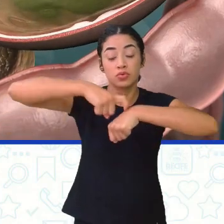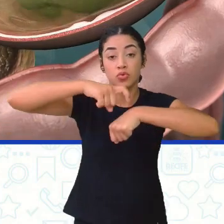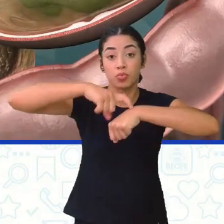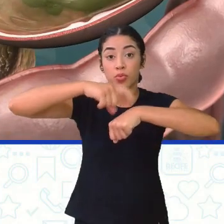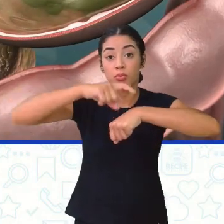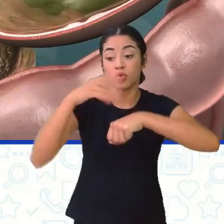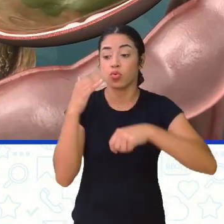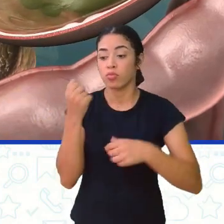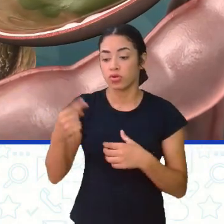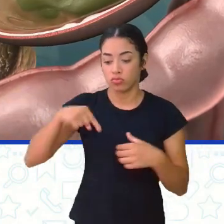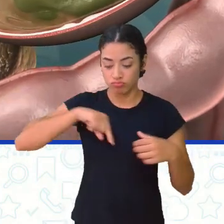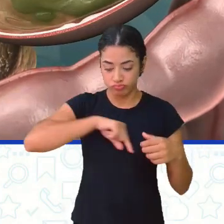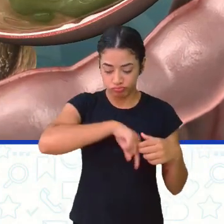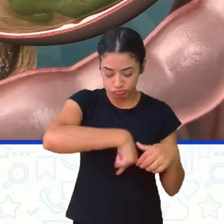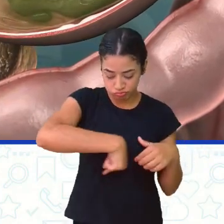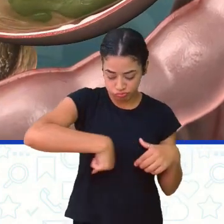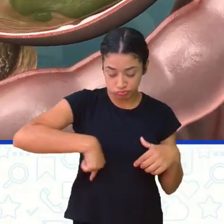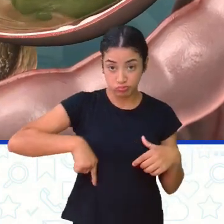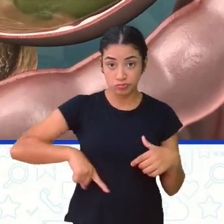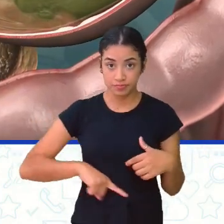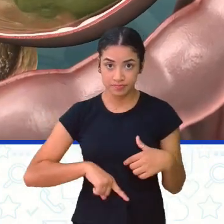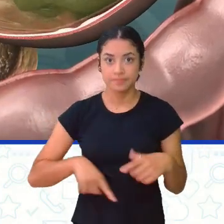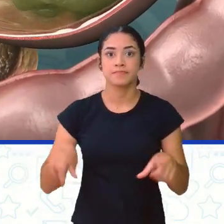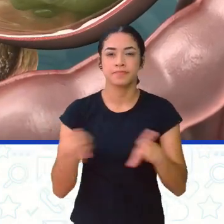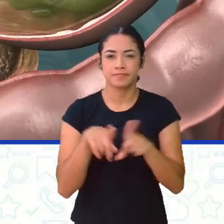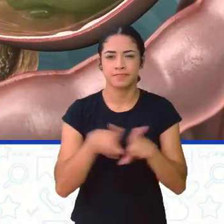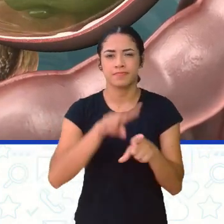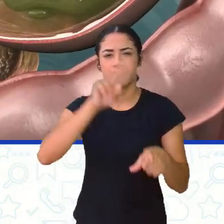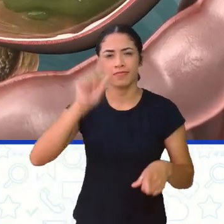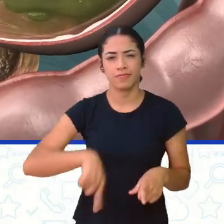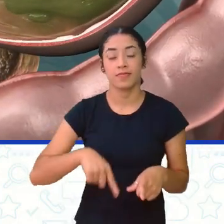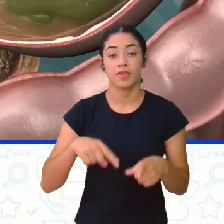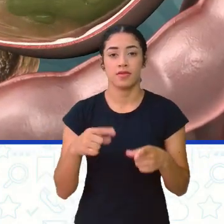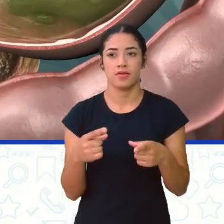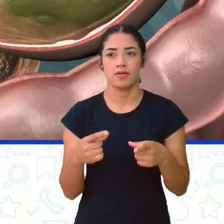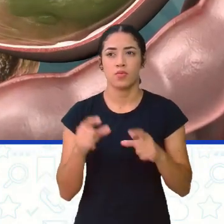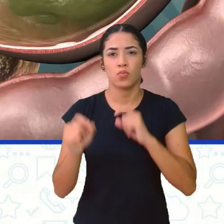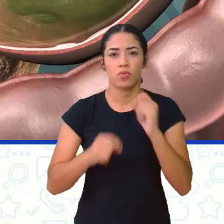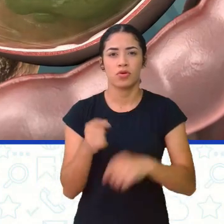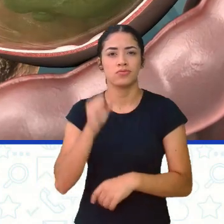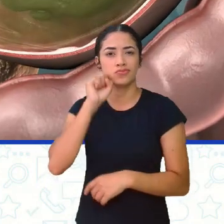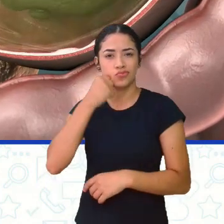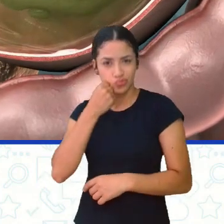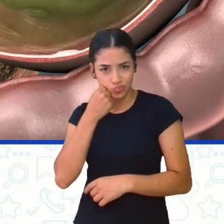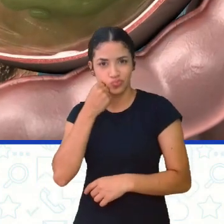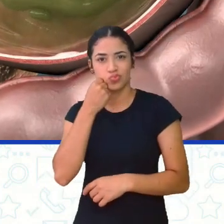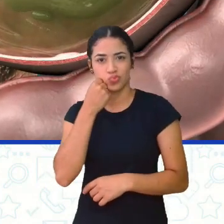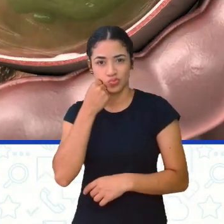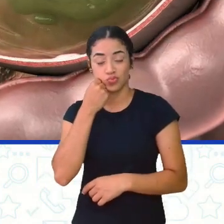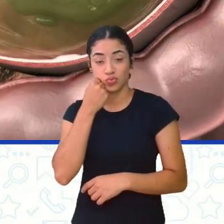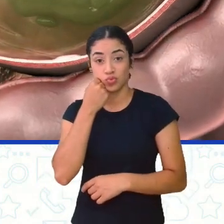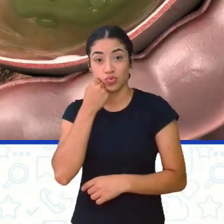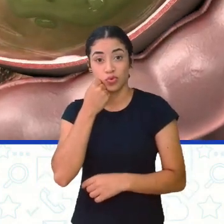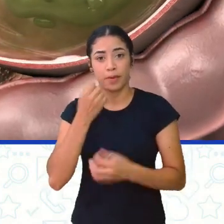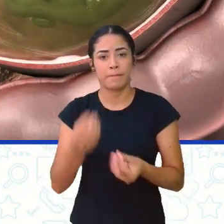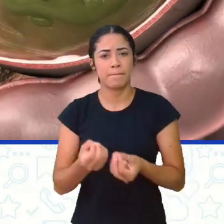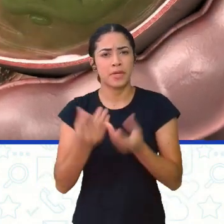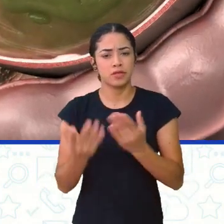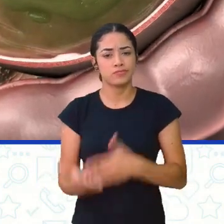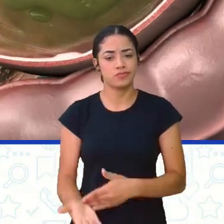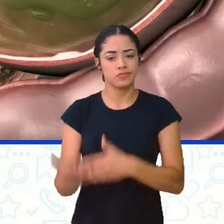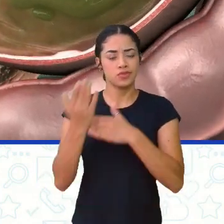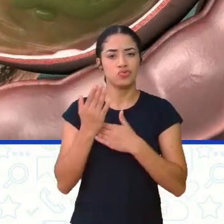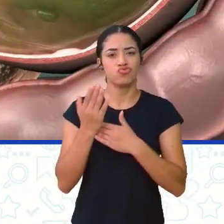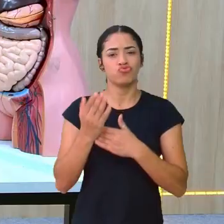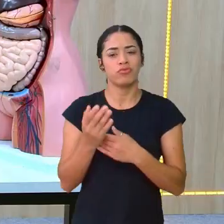alimento chega. E também são lançados nesse estômago sucos digestivos para ajudar a digerir, né,